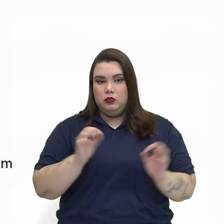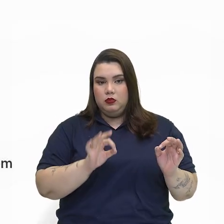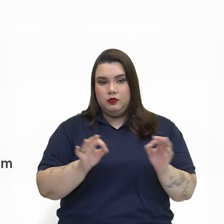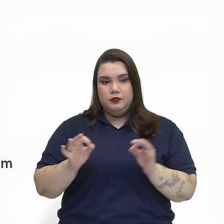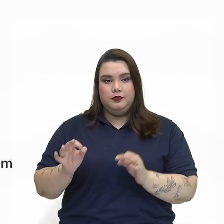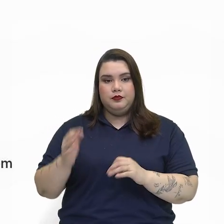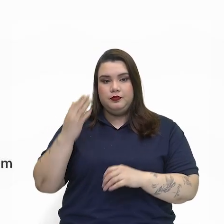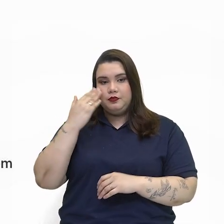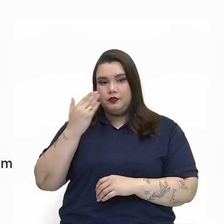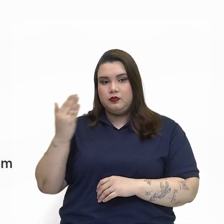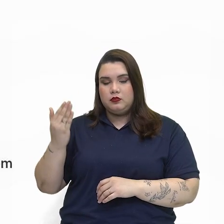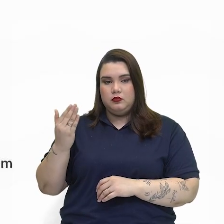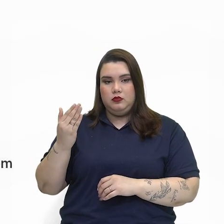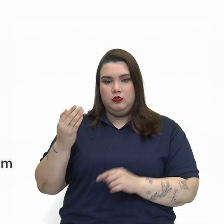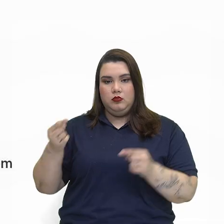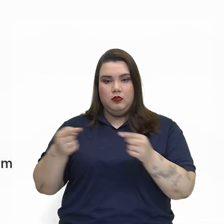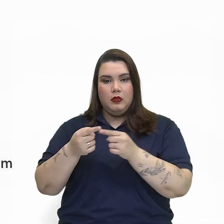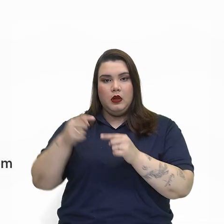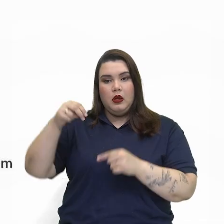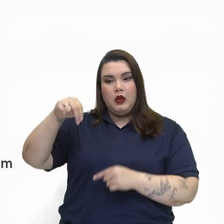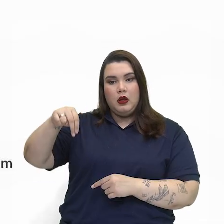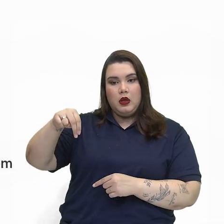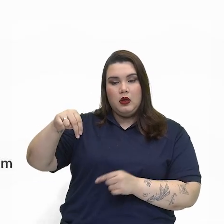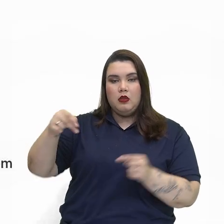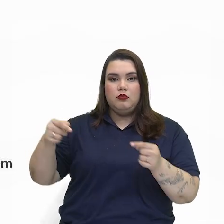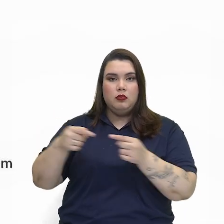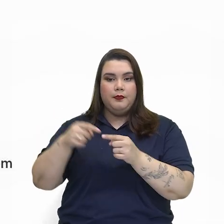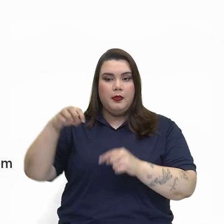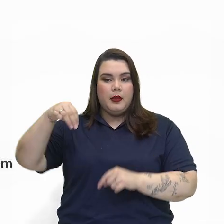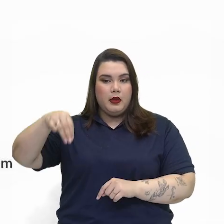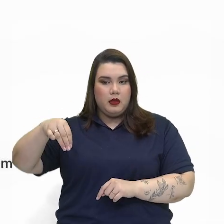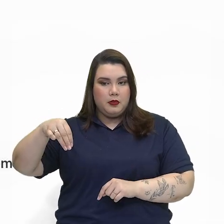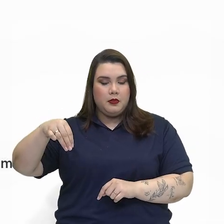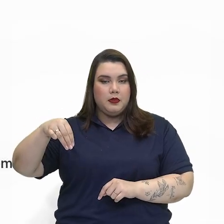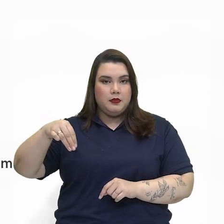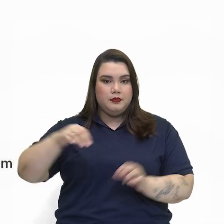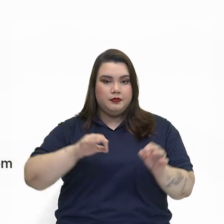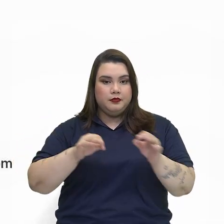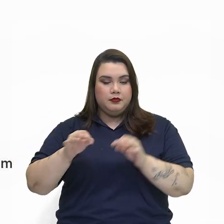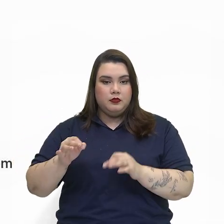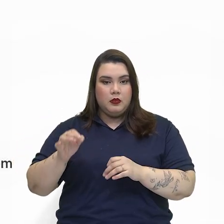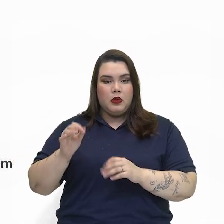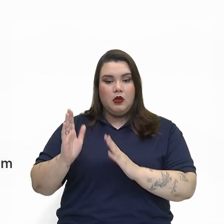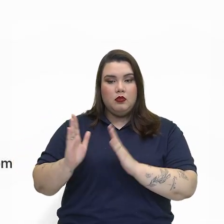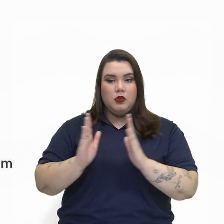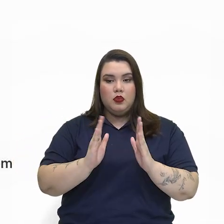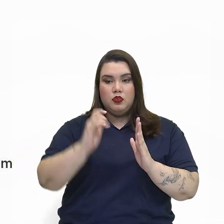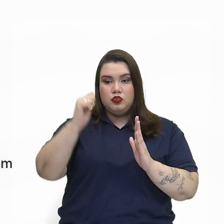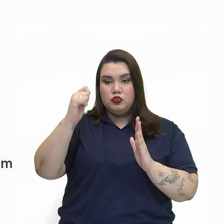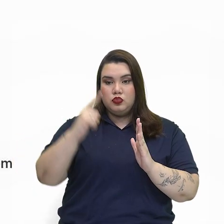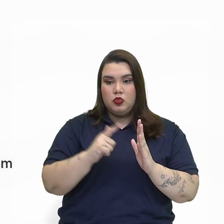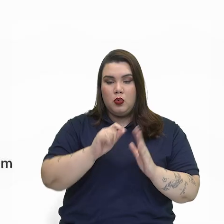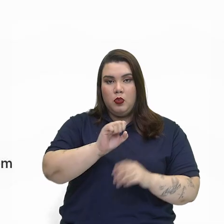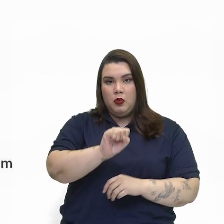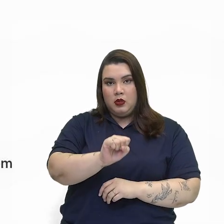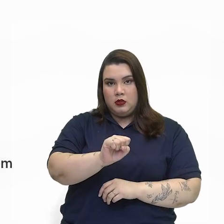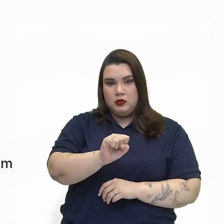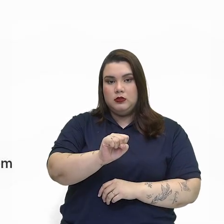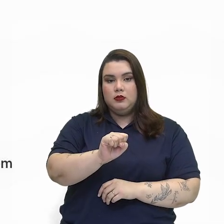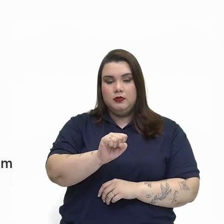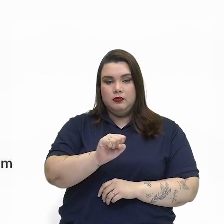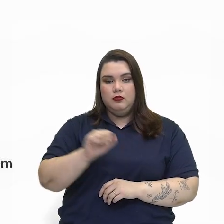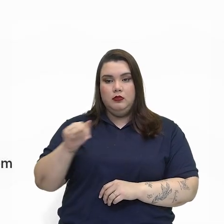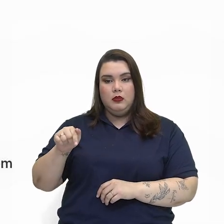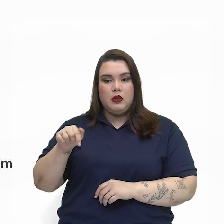com a posição N aqui e a posição M. E o Sol, né, que é o S. Essa